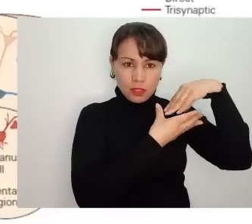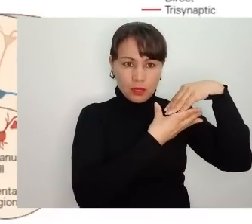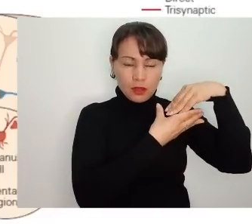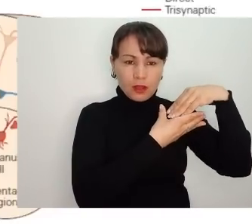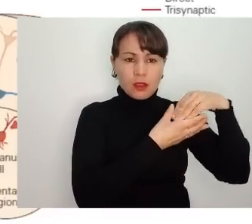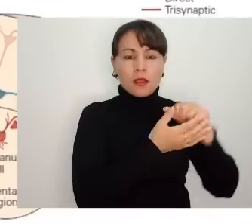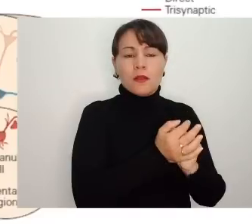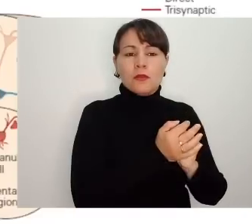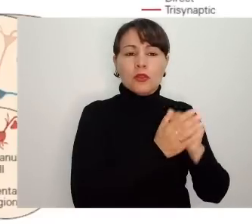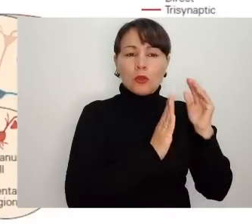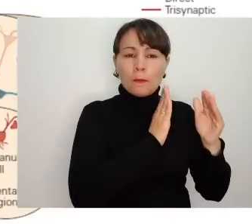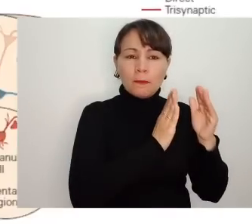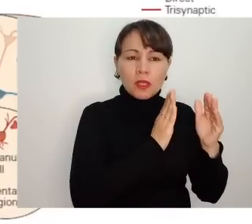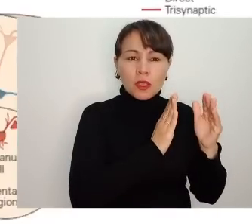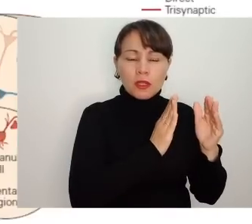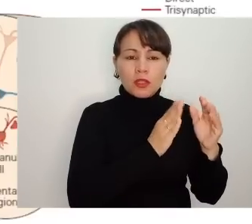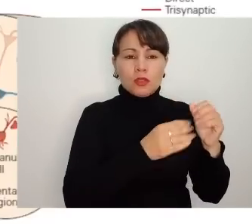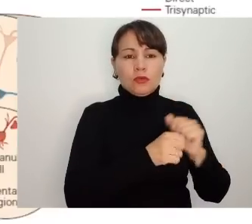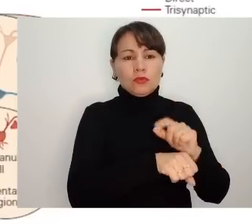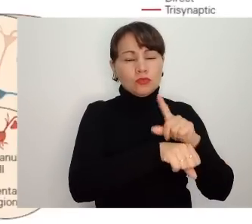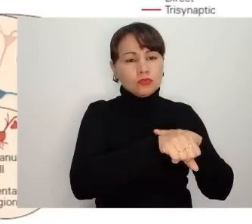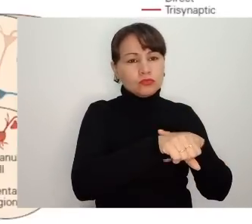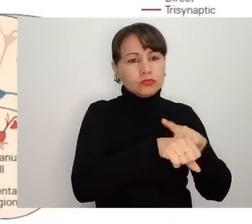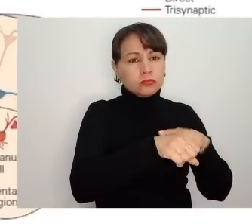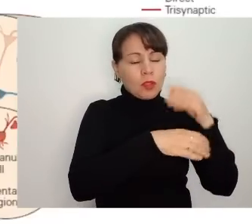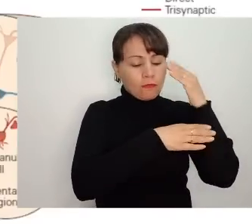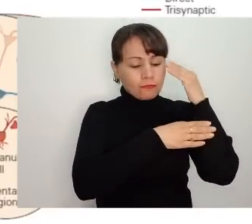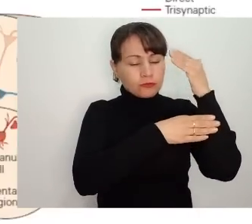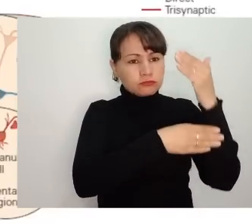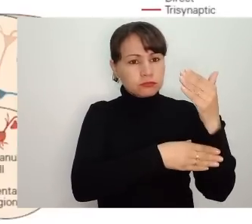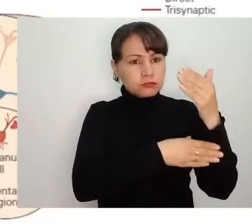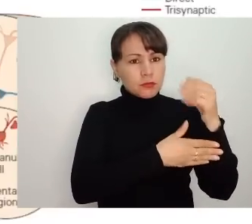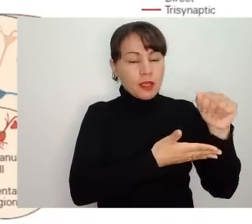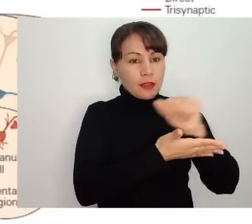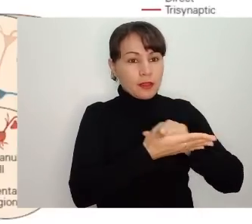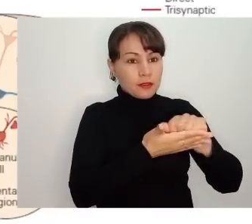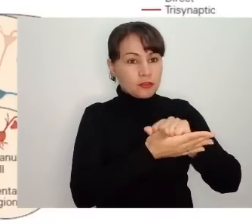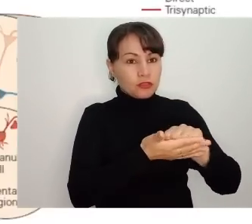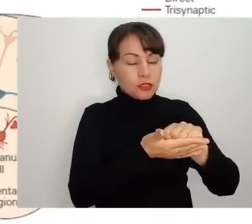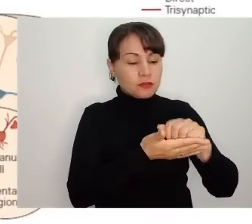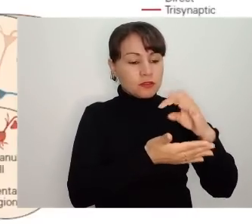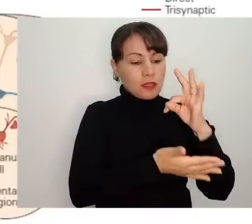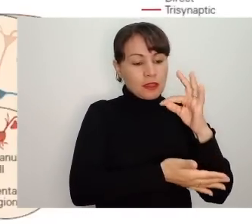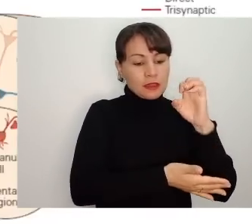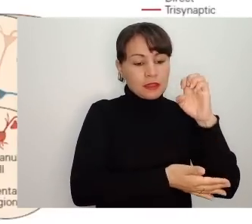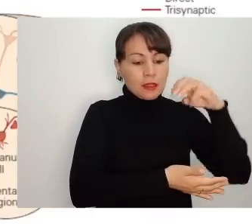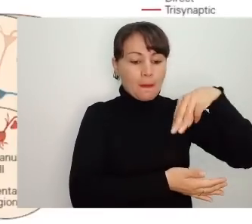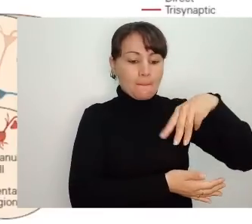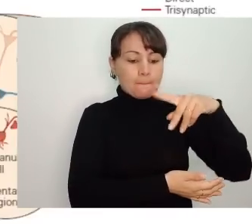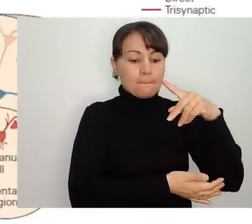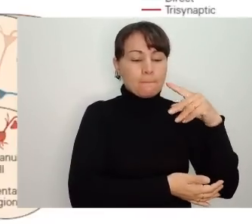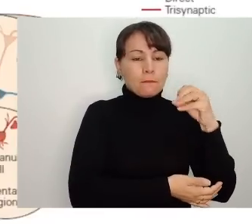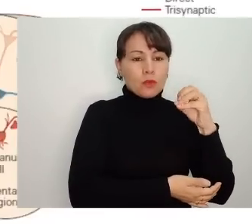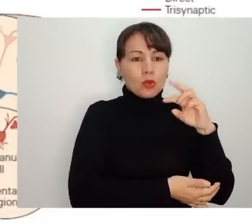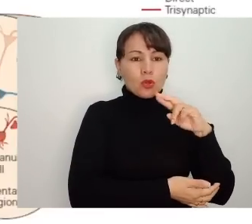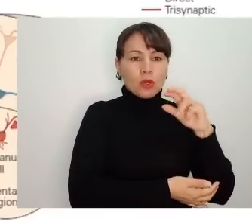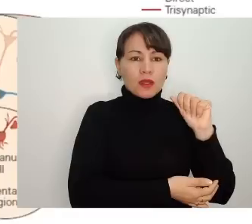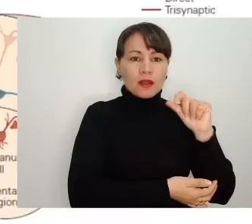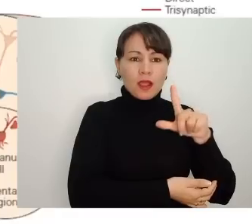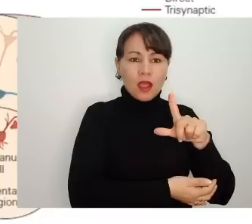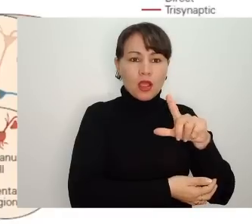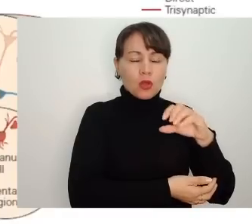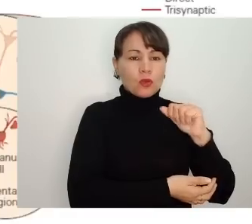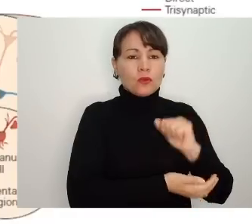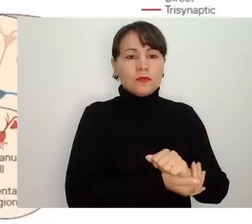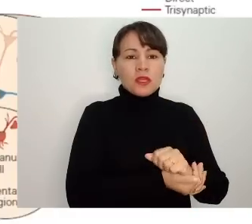região parietal, no córtex pré-frontal, nas regiões temporais, nas